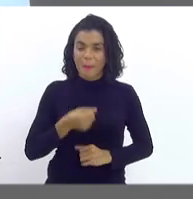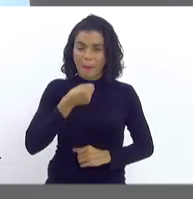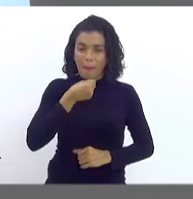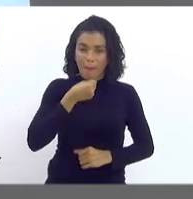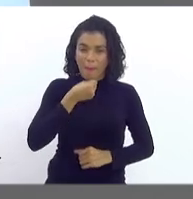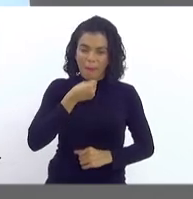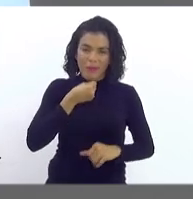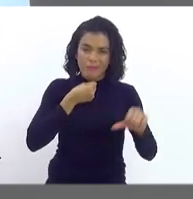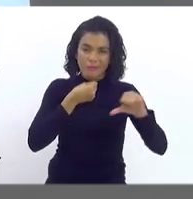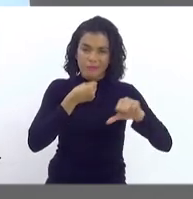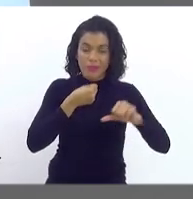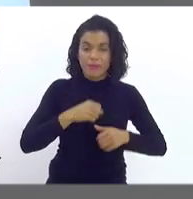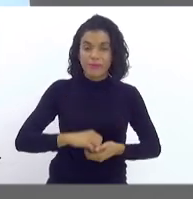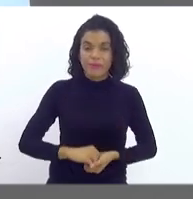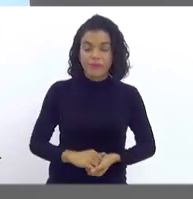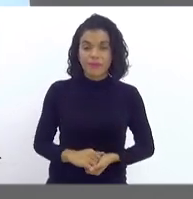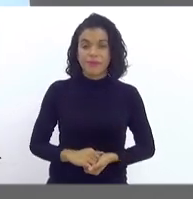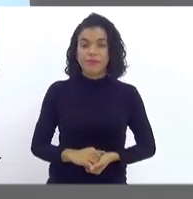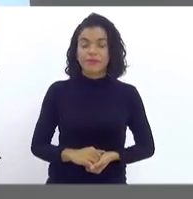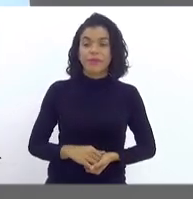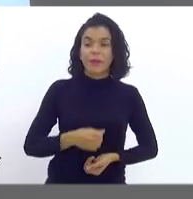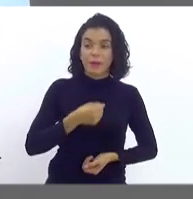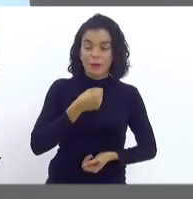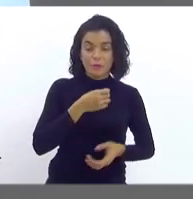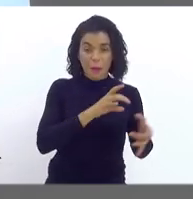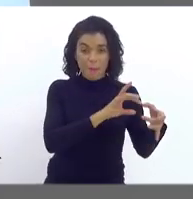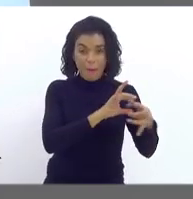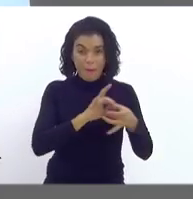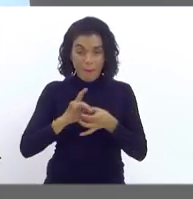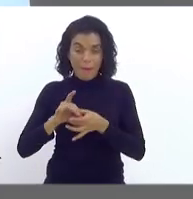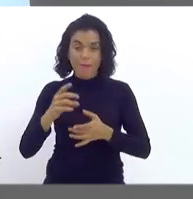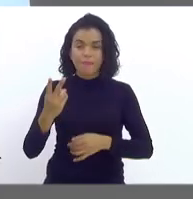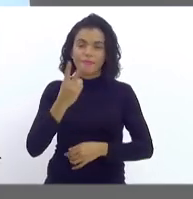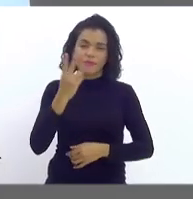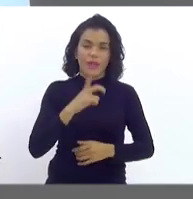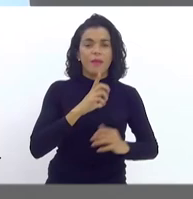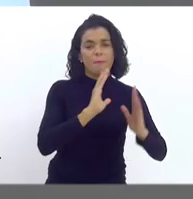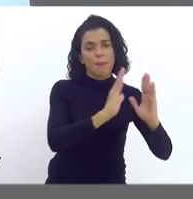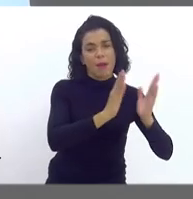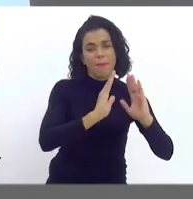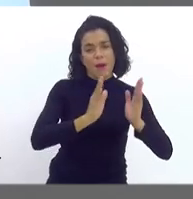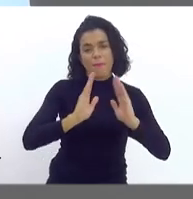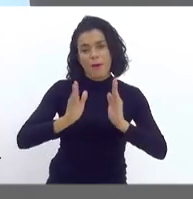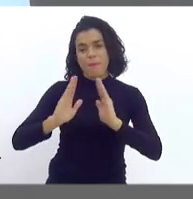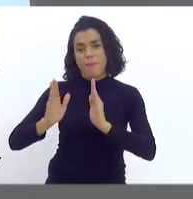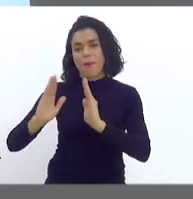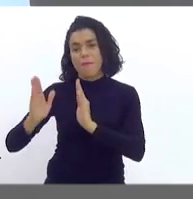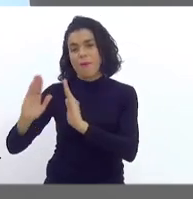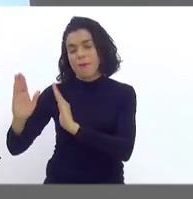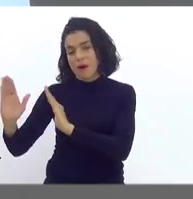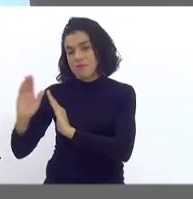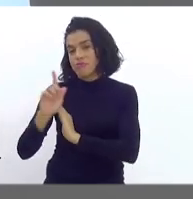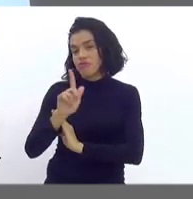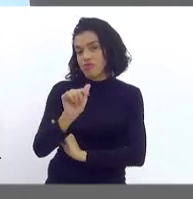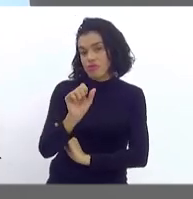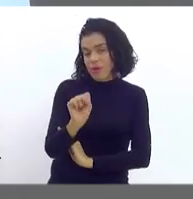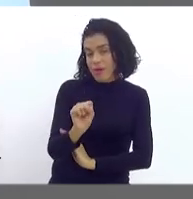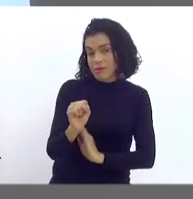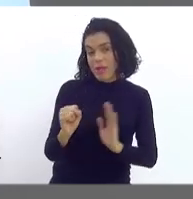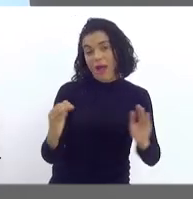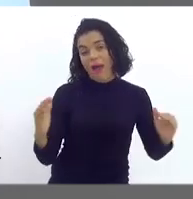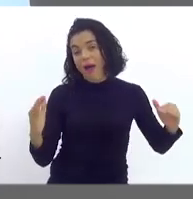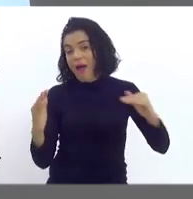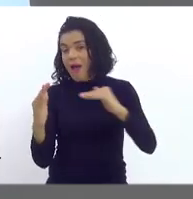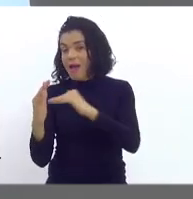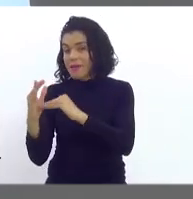mão. Na cadeia de valor, nós temos diversas etapas onde, do processo do gás até chegar